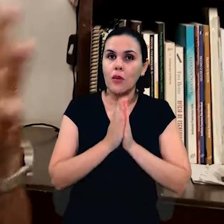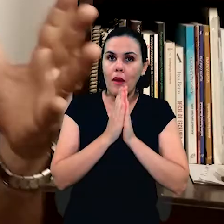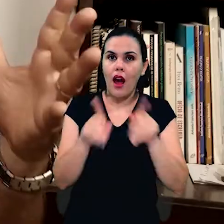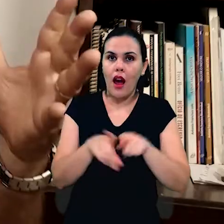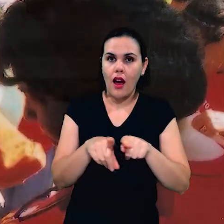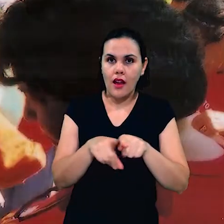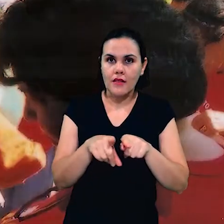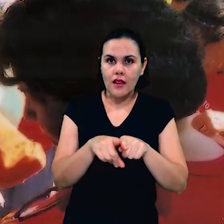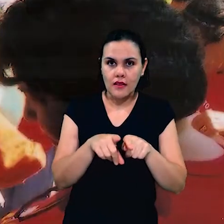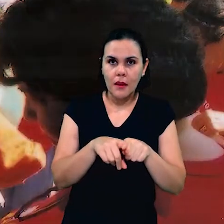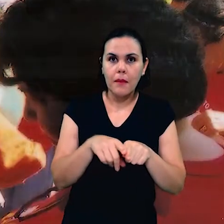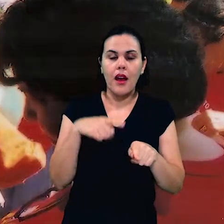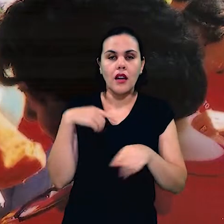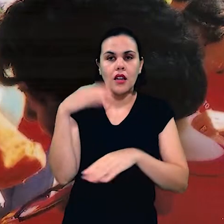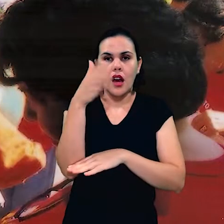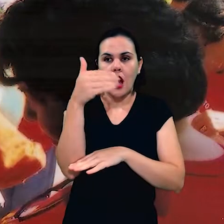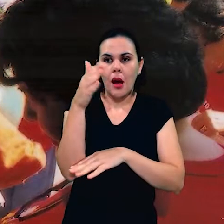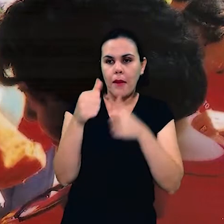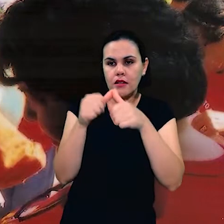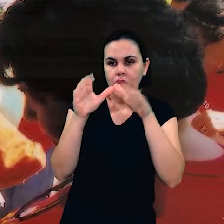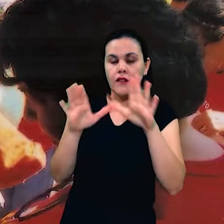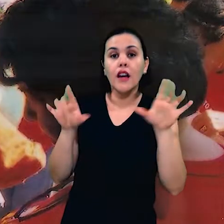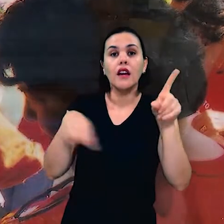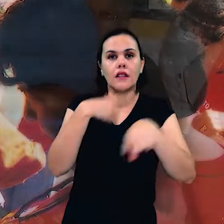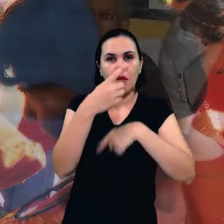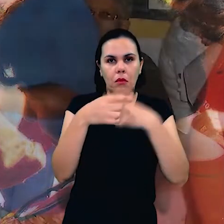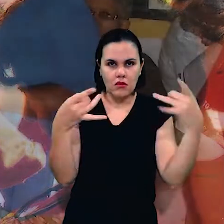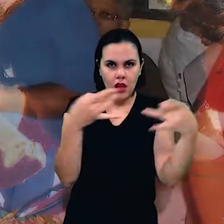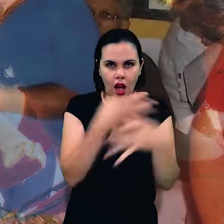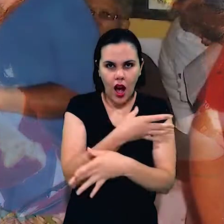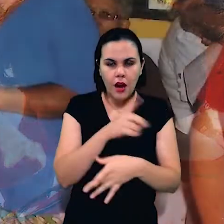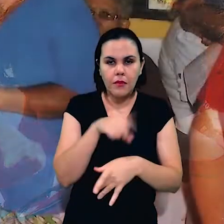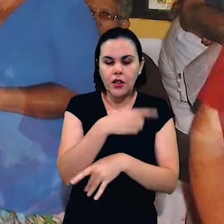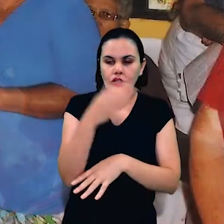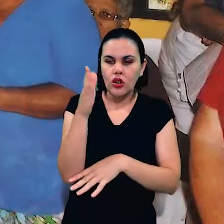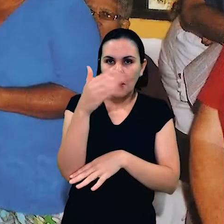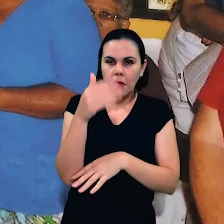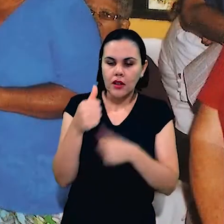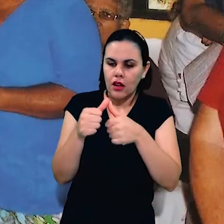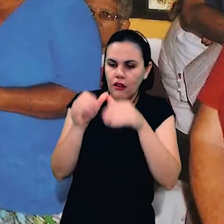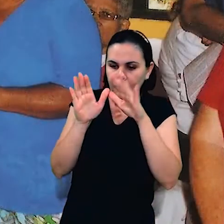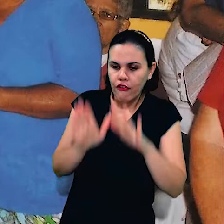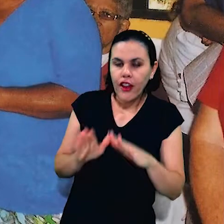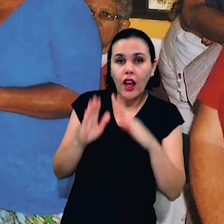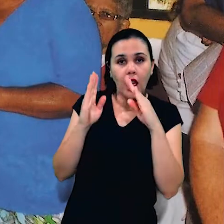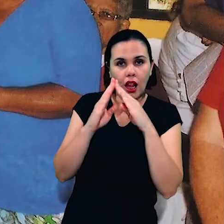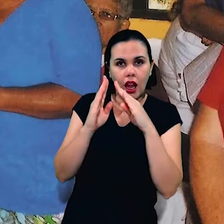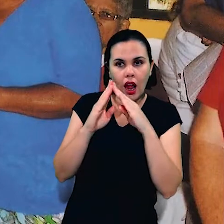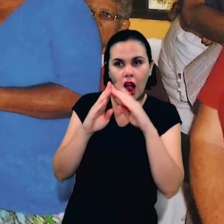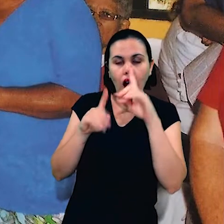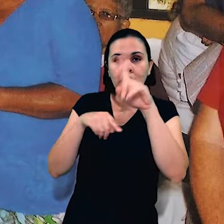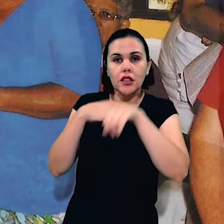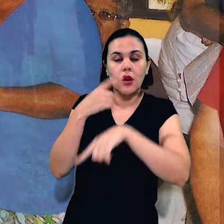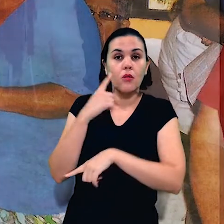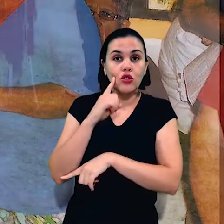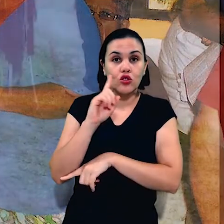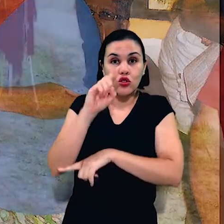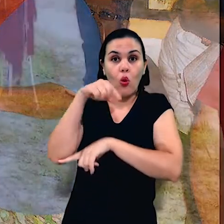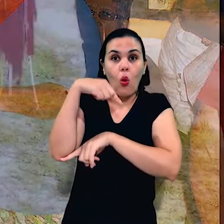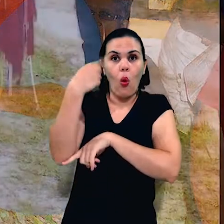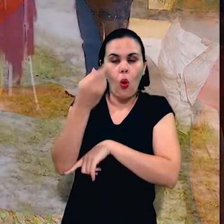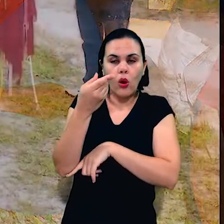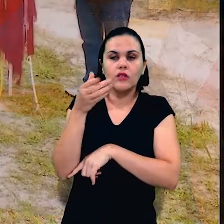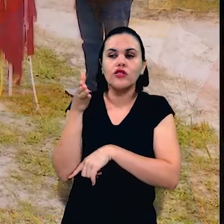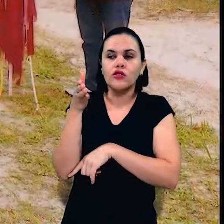reza que é um roteiro, a bandeira fica lá, termina, a gente deixa a bandeira pousa naquela casa, no dia seguinte a gente vai